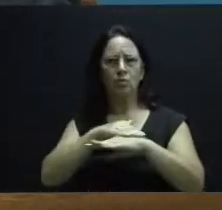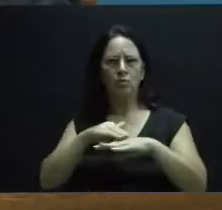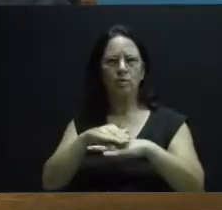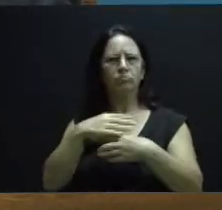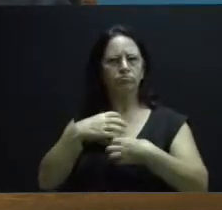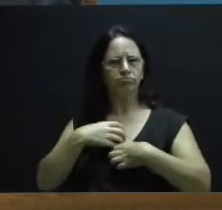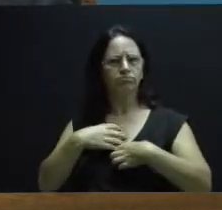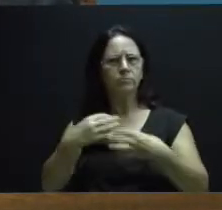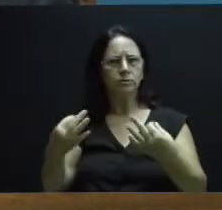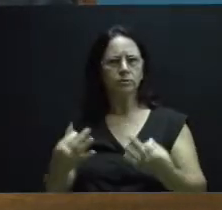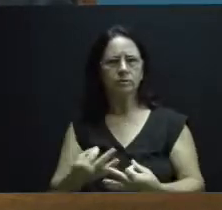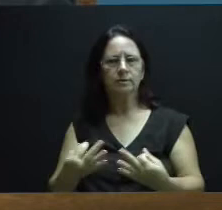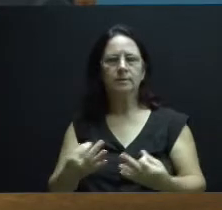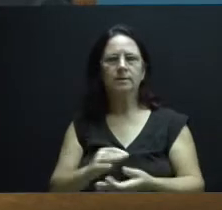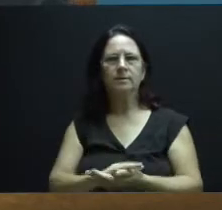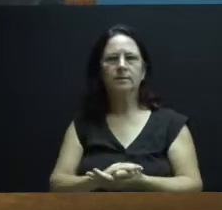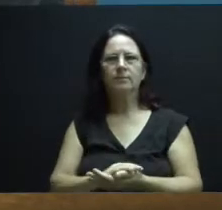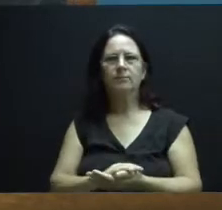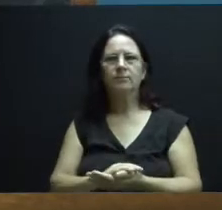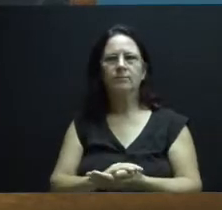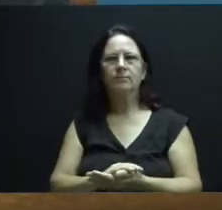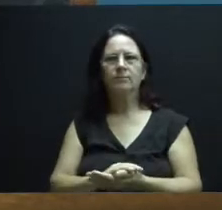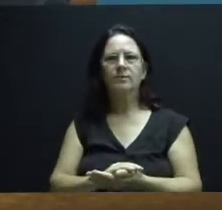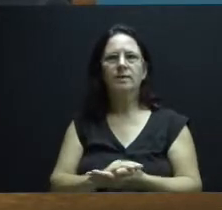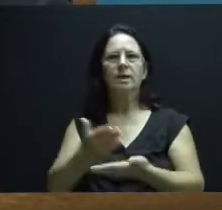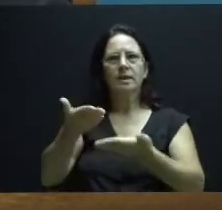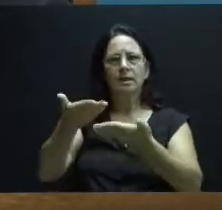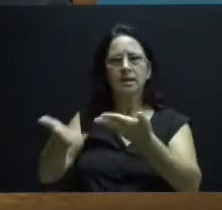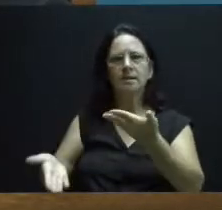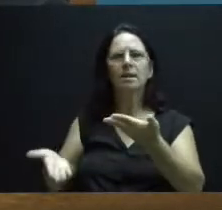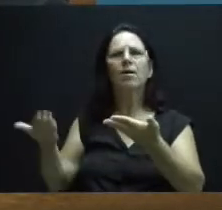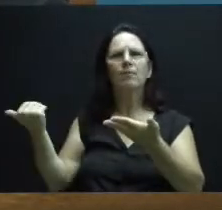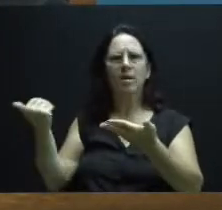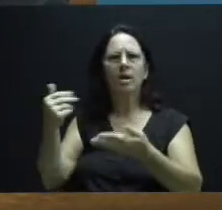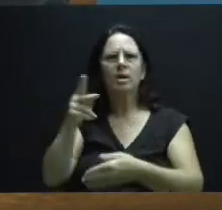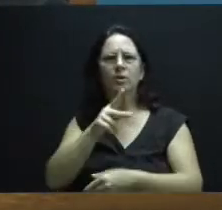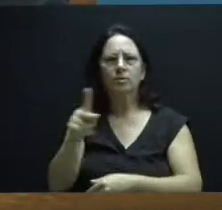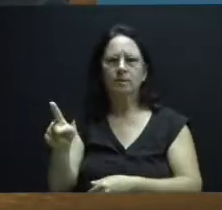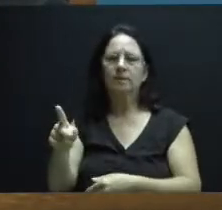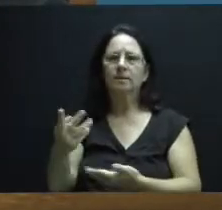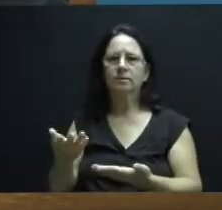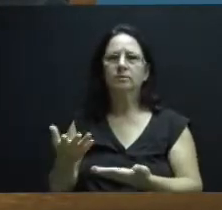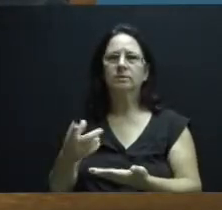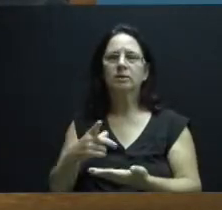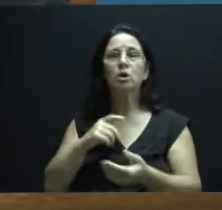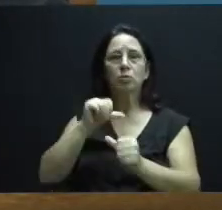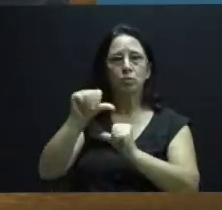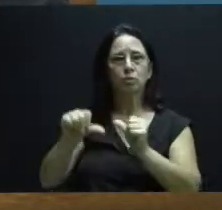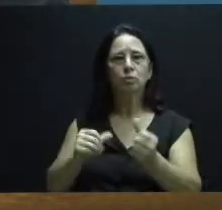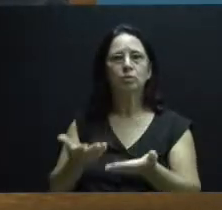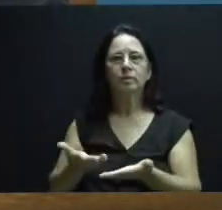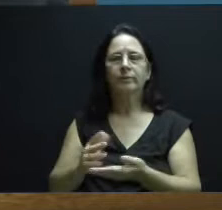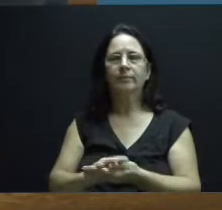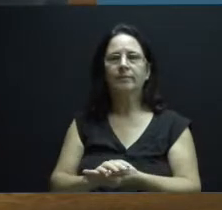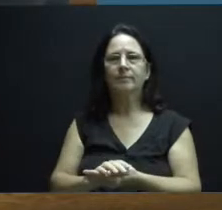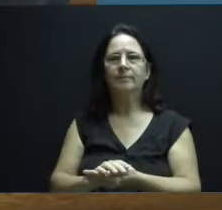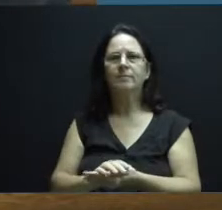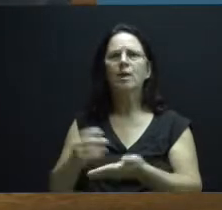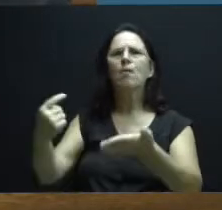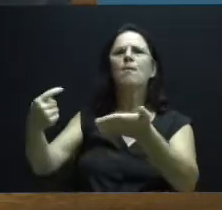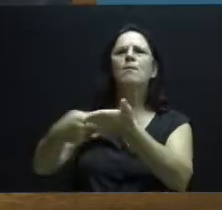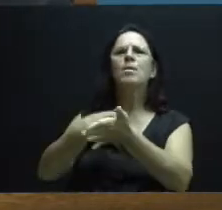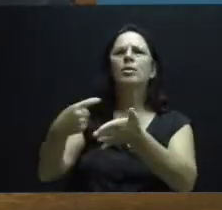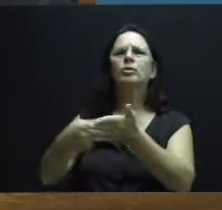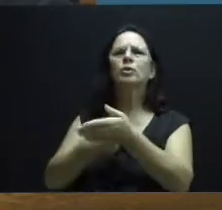forma legal de recompor essa perda que vocês tiveram e também perguntaram pra mim e se eu sou